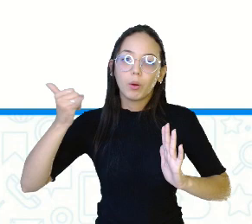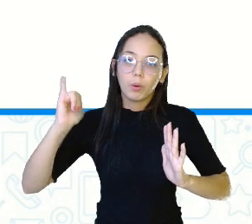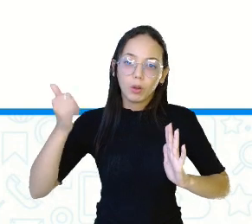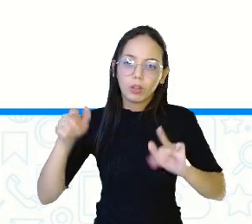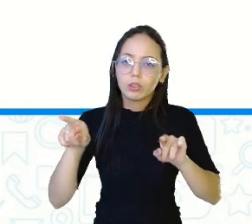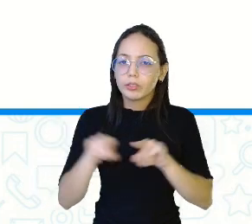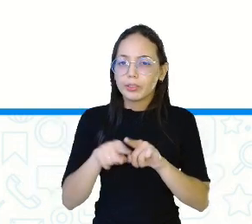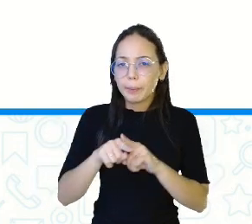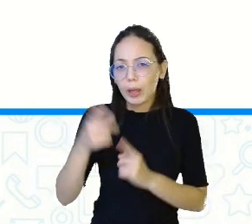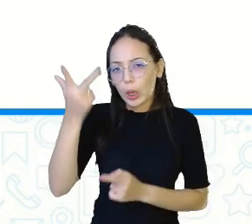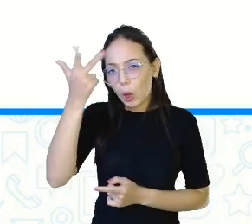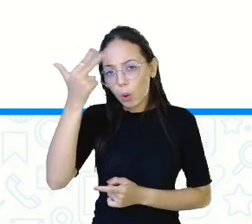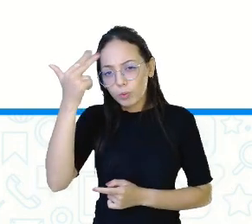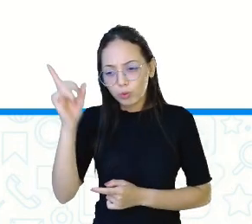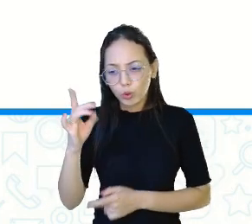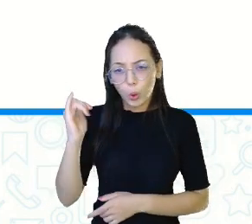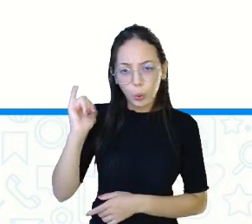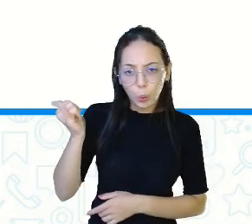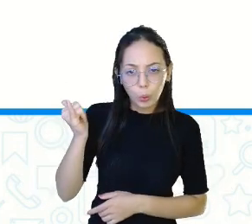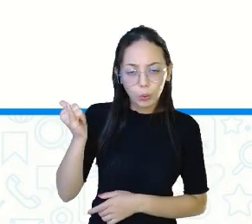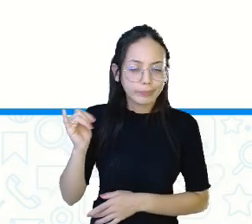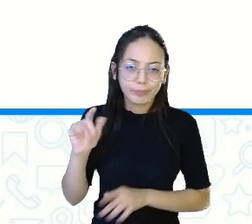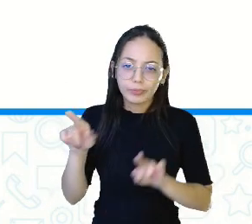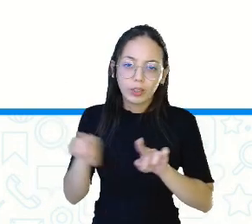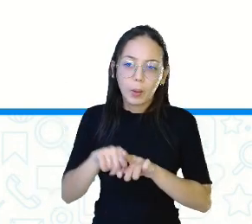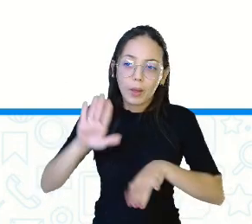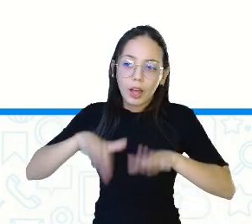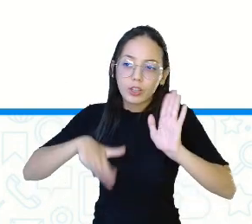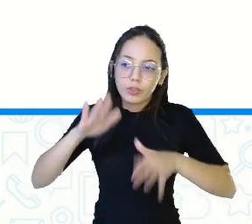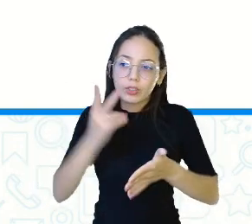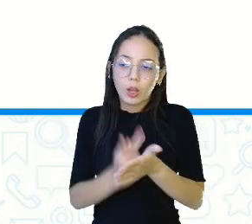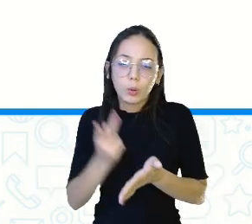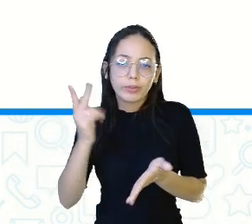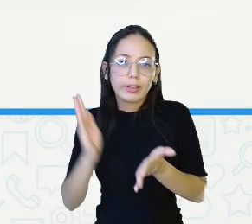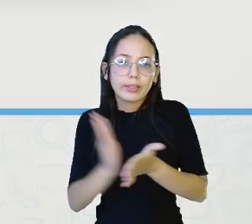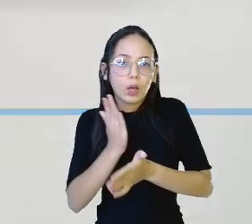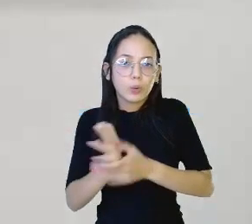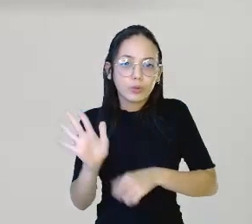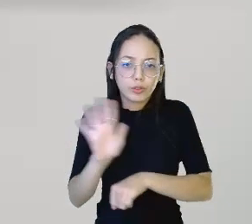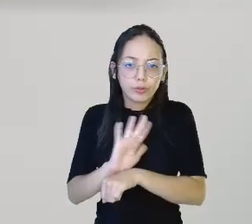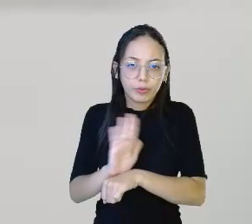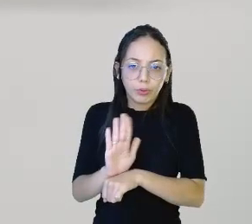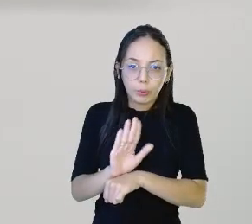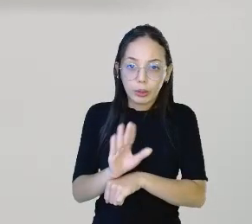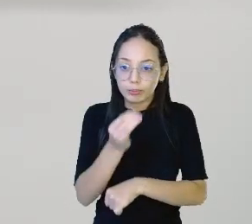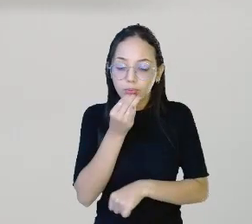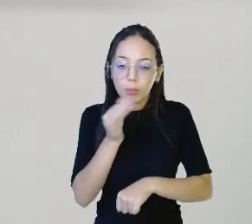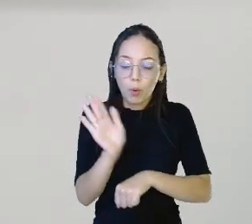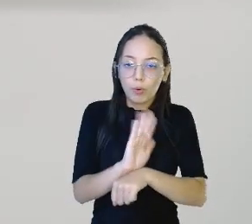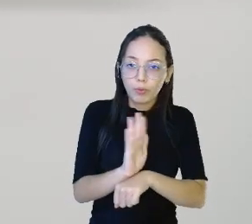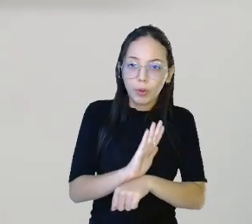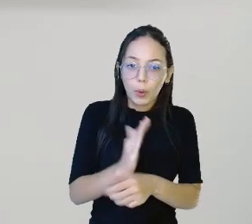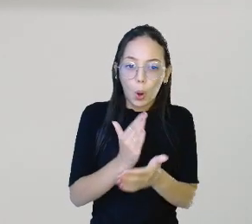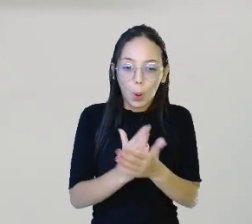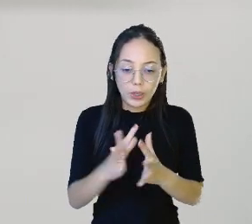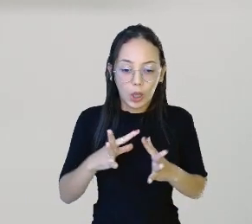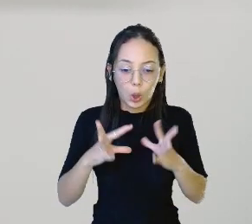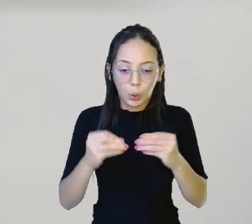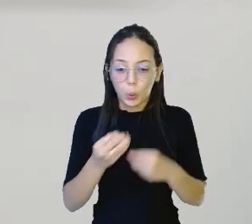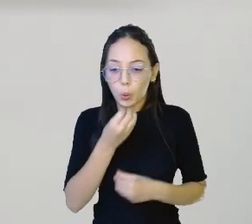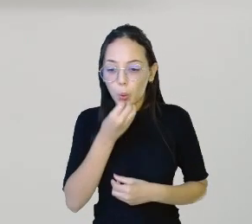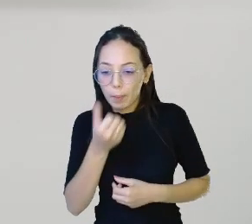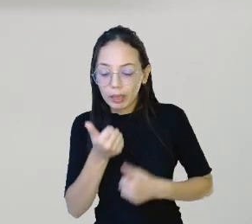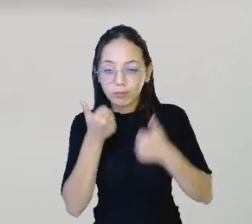é comum não só nos contos, mas também às vezes acontece em alguns filmes. O filme começa já todo mundo bem, todo mundo